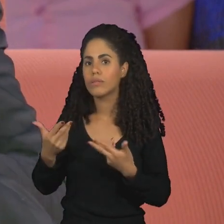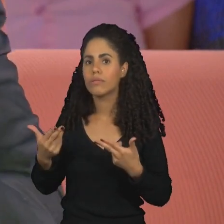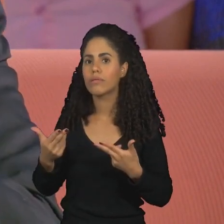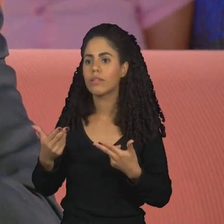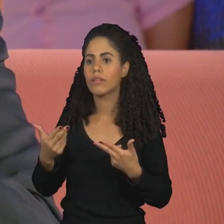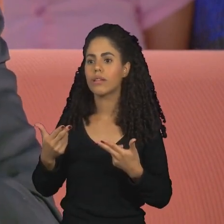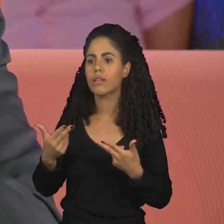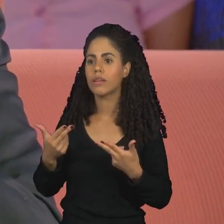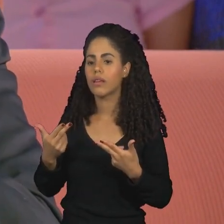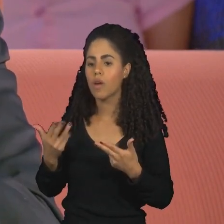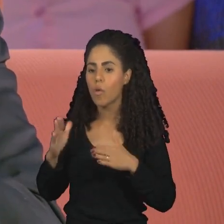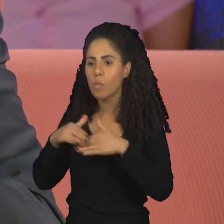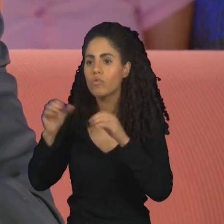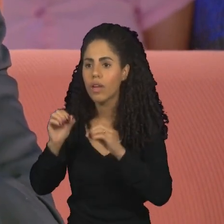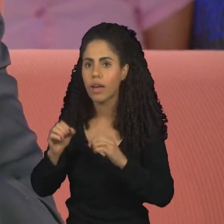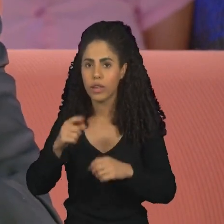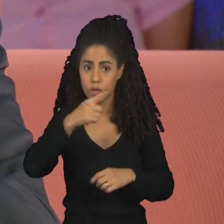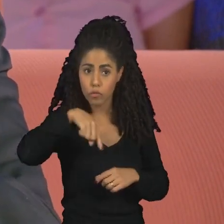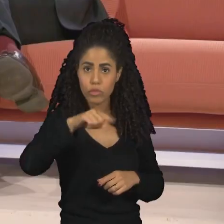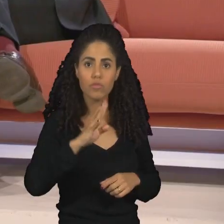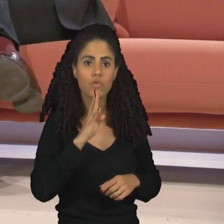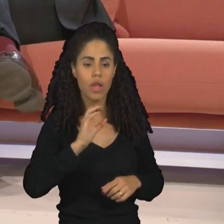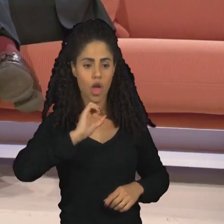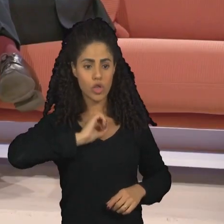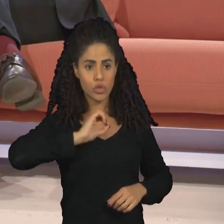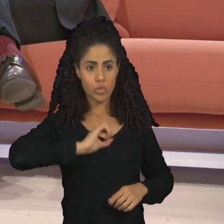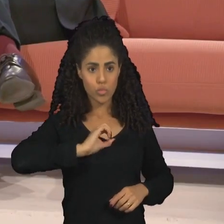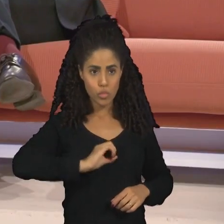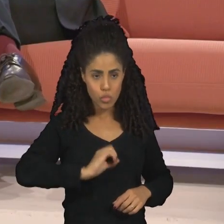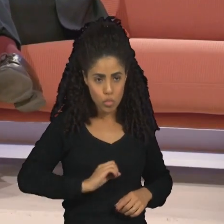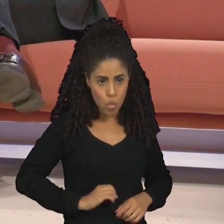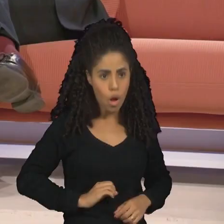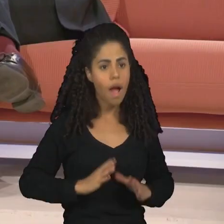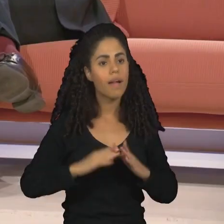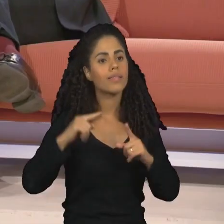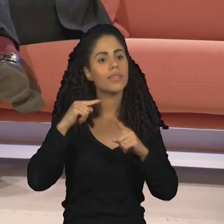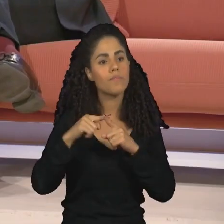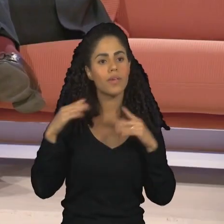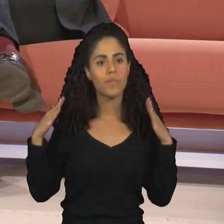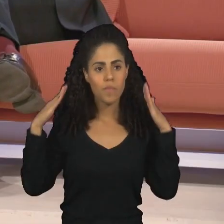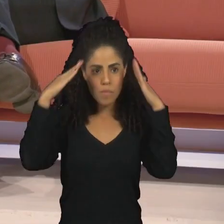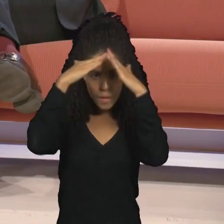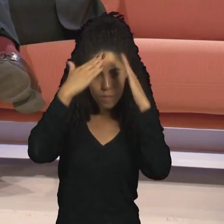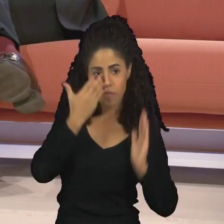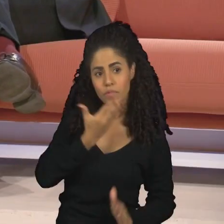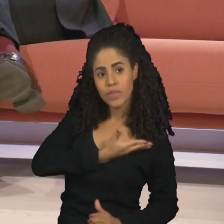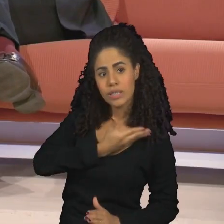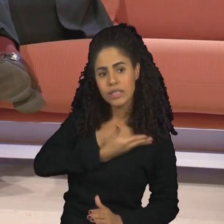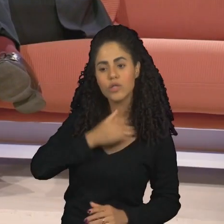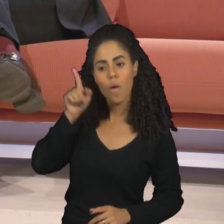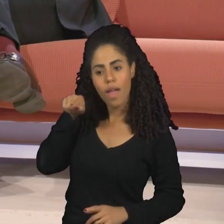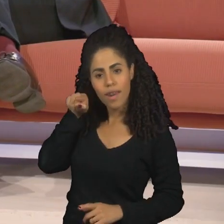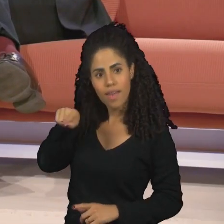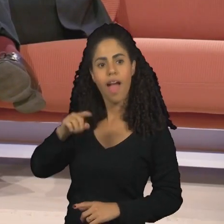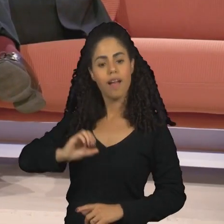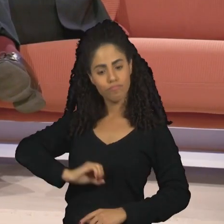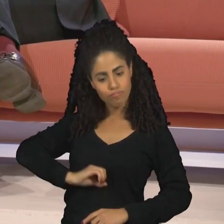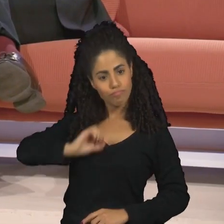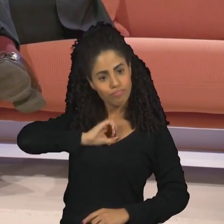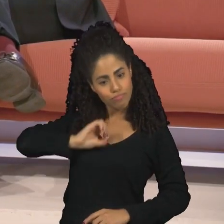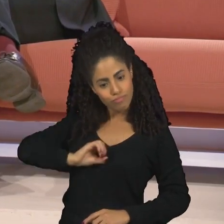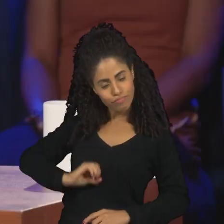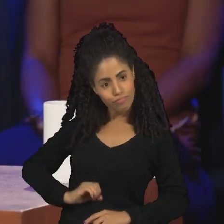falsa humildade. Jesuíta, para quem não sabe, é a congregação do Papa Francisco. O Papa Francisco é jesuíta. Então